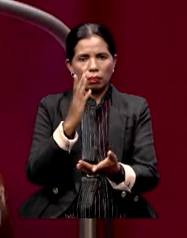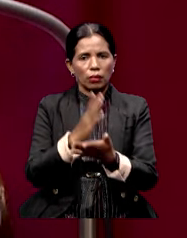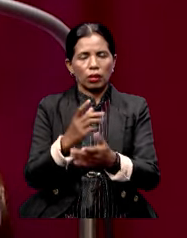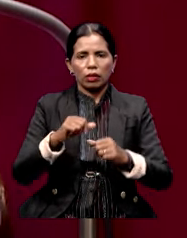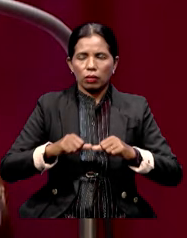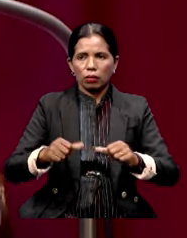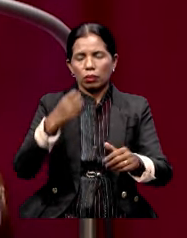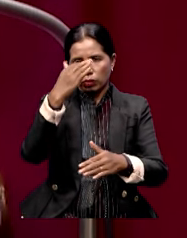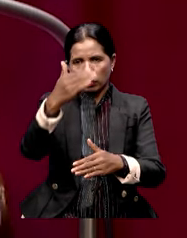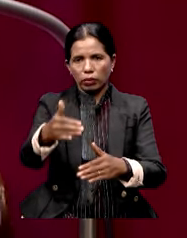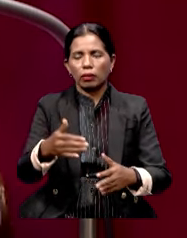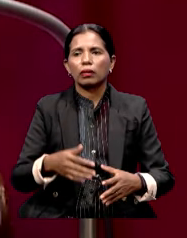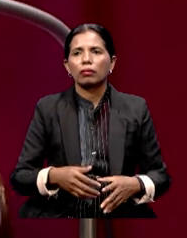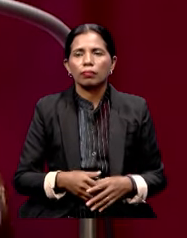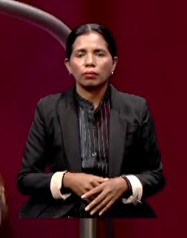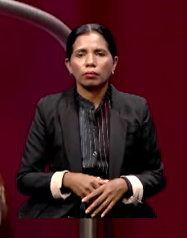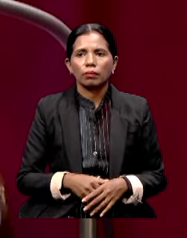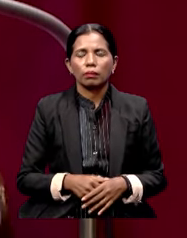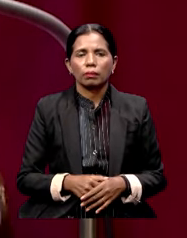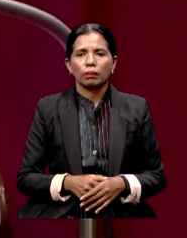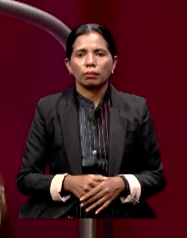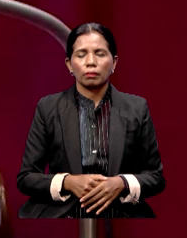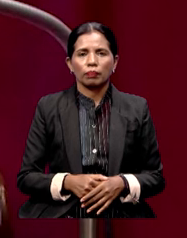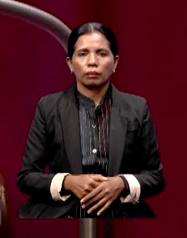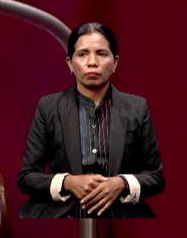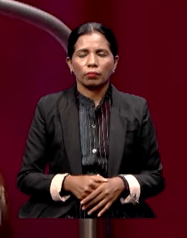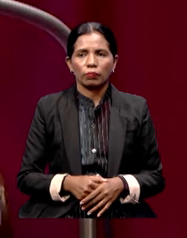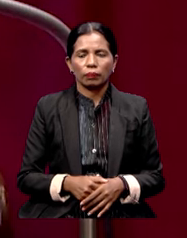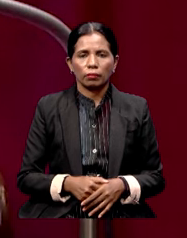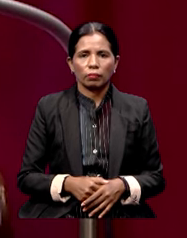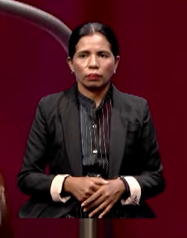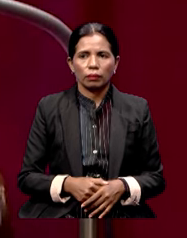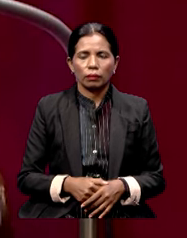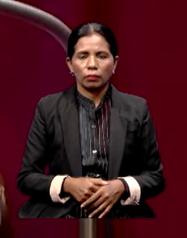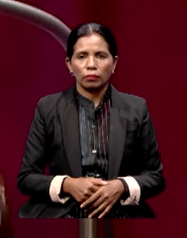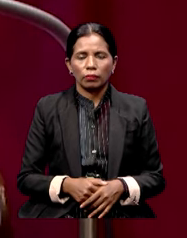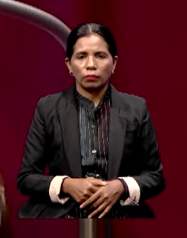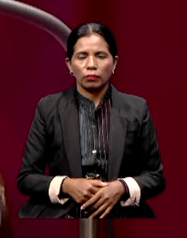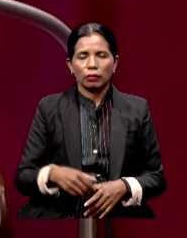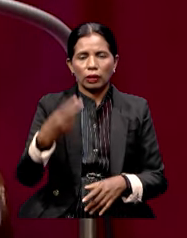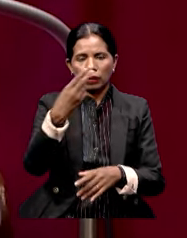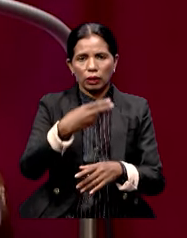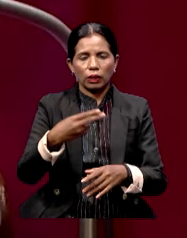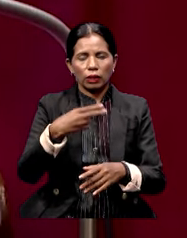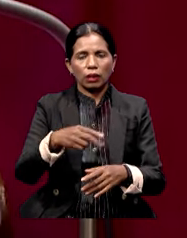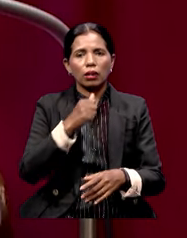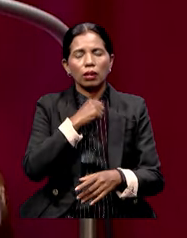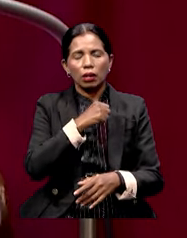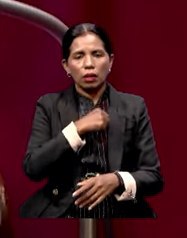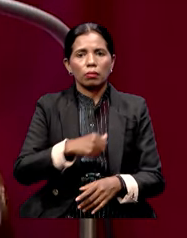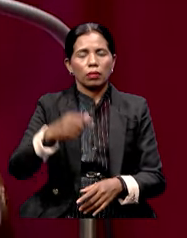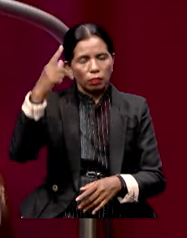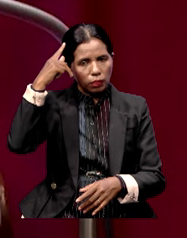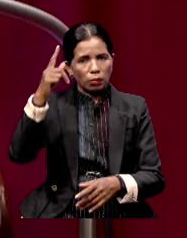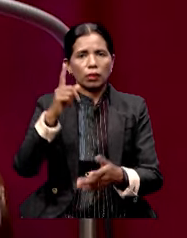laboeng. Ci separa dalla realtà e ci impedisce di camminare. E a Quintané, Papa menciona debate